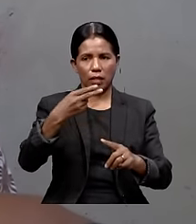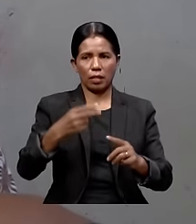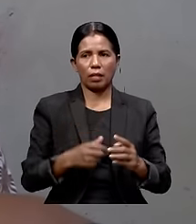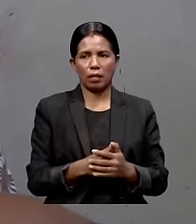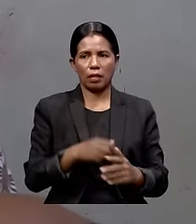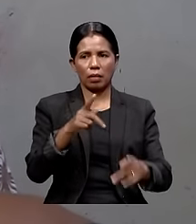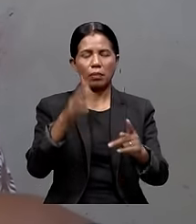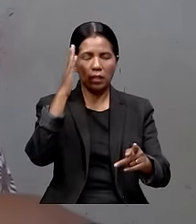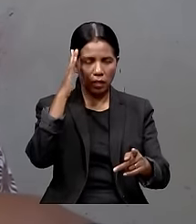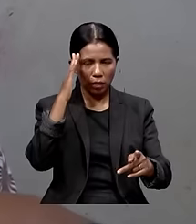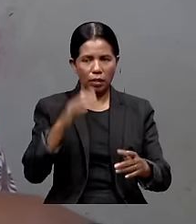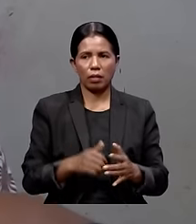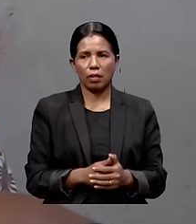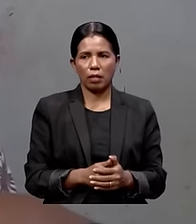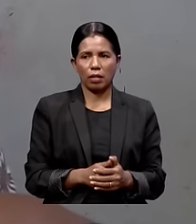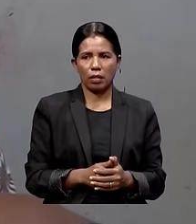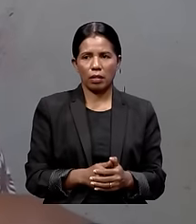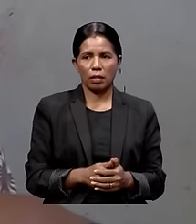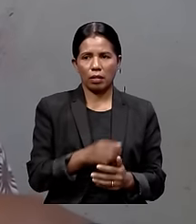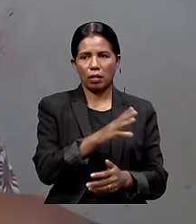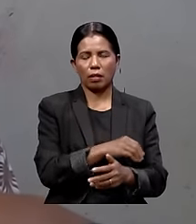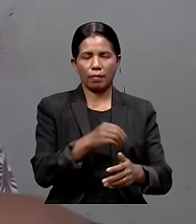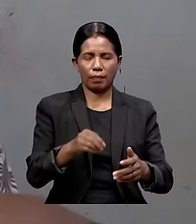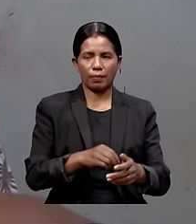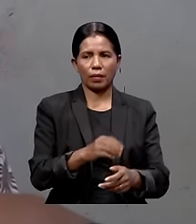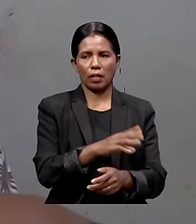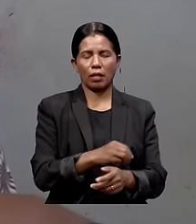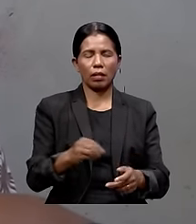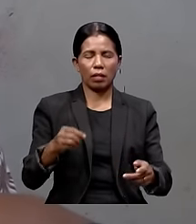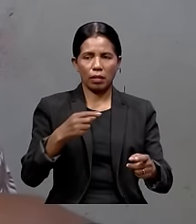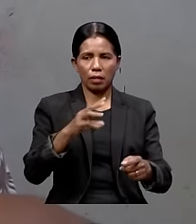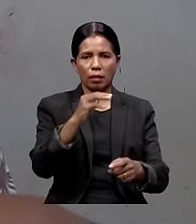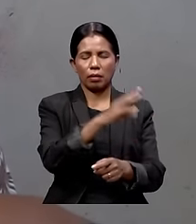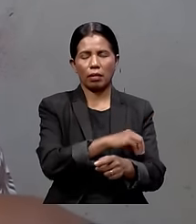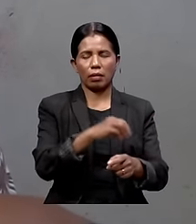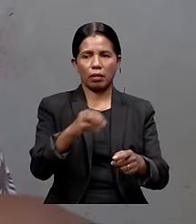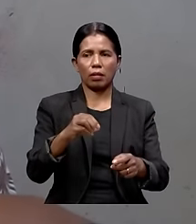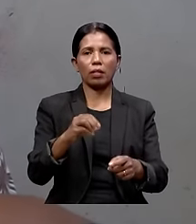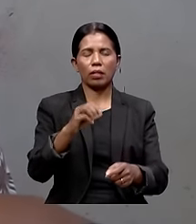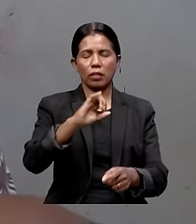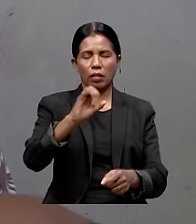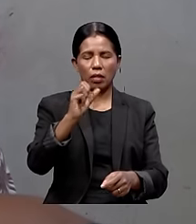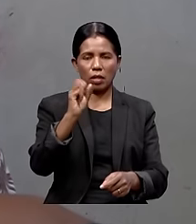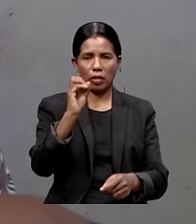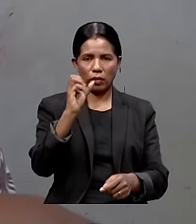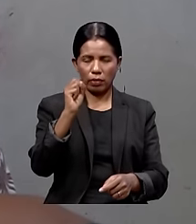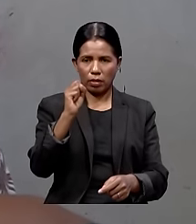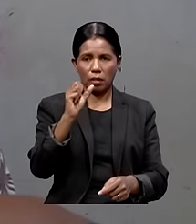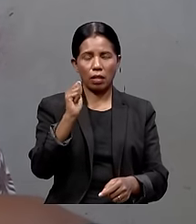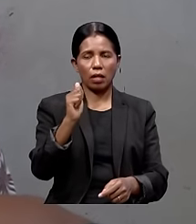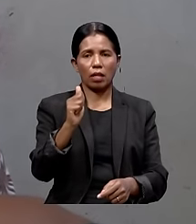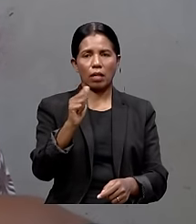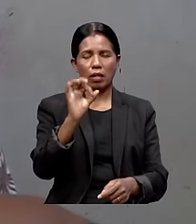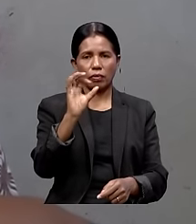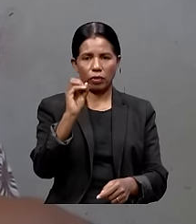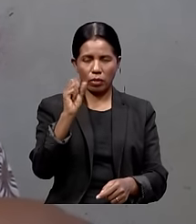tene hela hotu ba lahani mes mati bia ni ne hotu mati bia ni hotu hoduni be be nasaka ni mister duarte